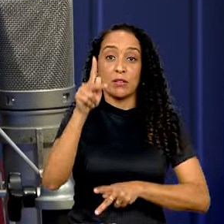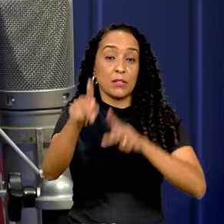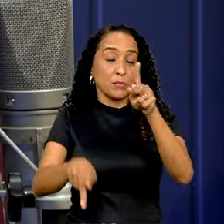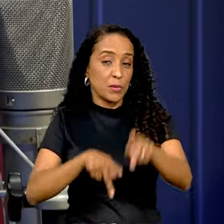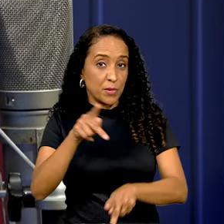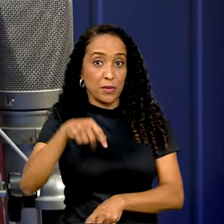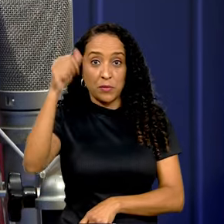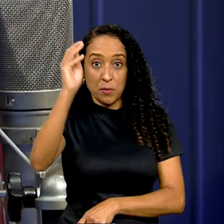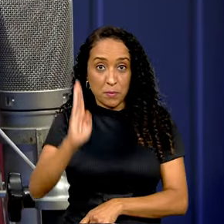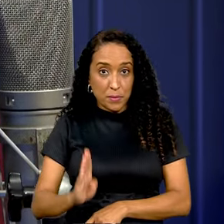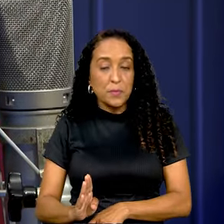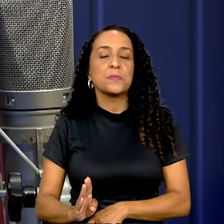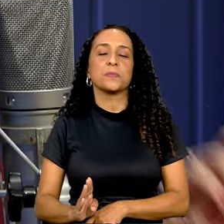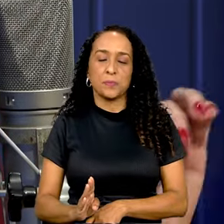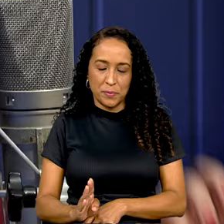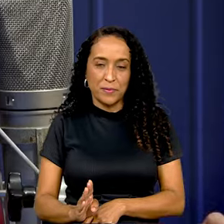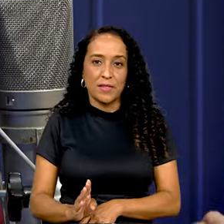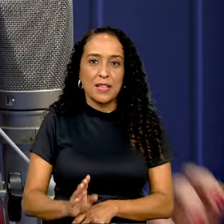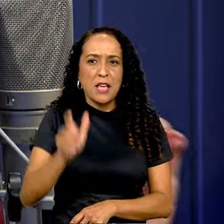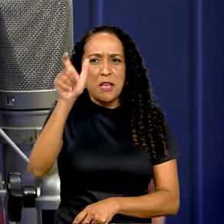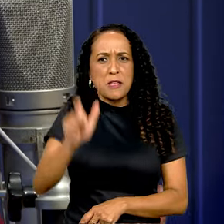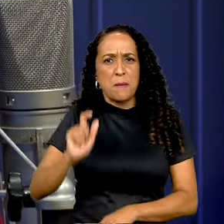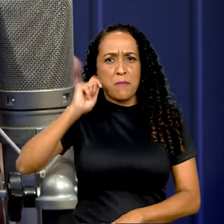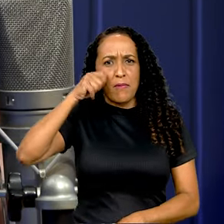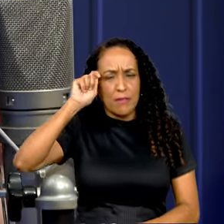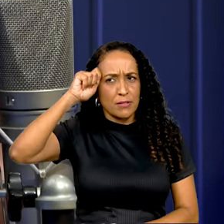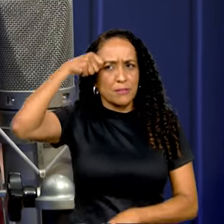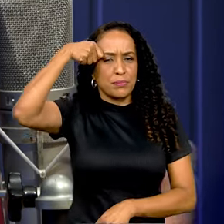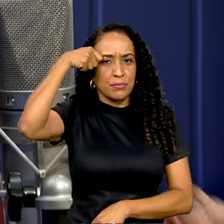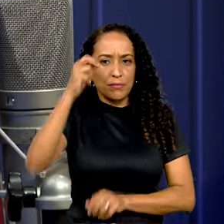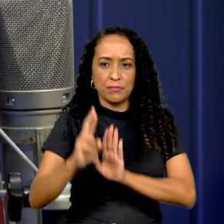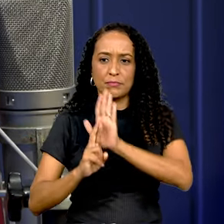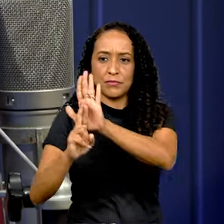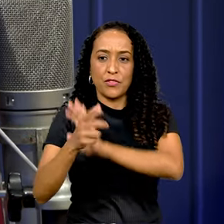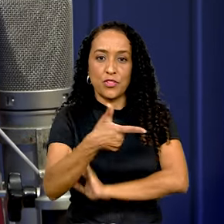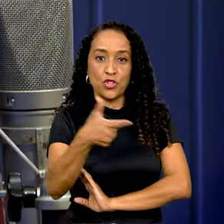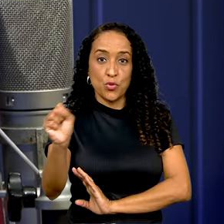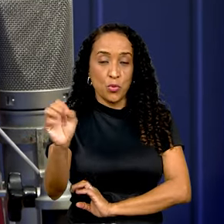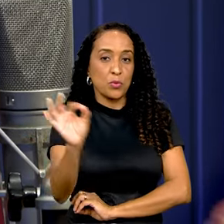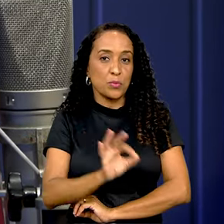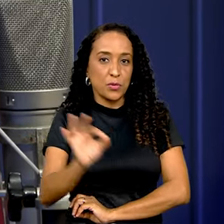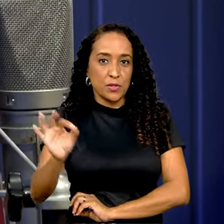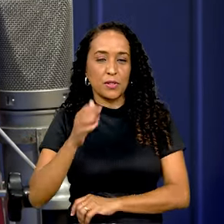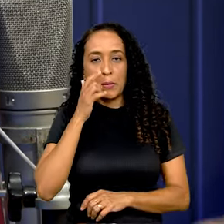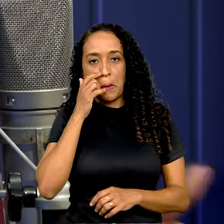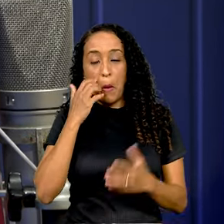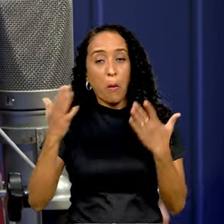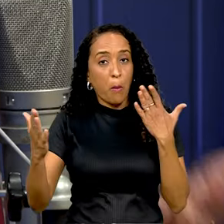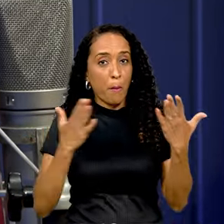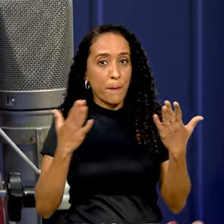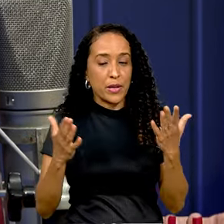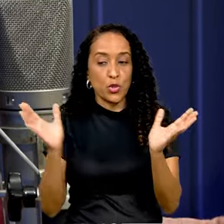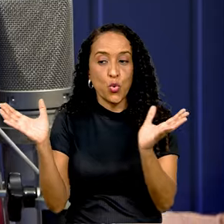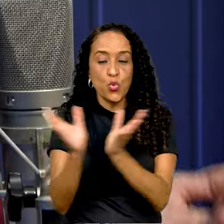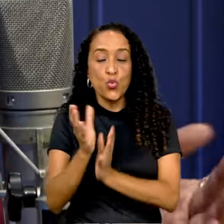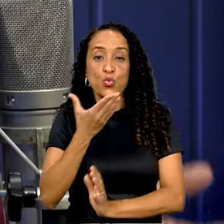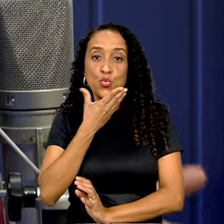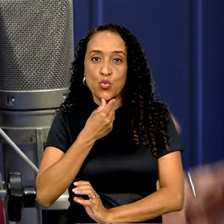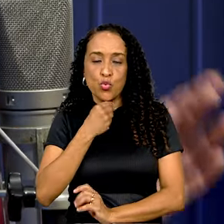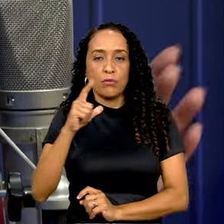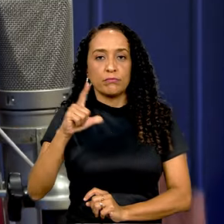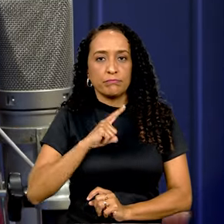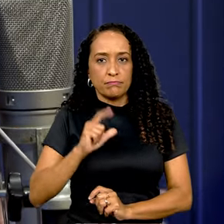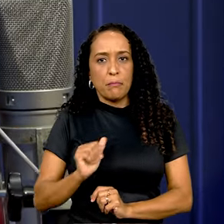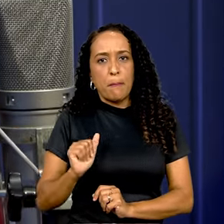população brasileira as mulheres negras representam 28% na comparação com o grupo dos homens